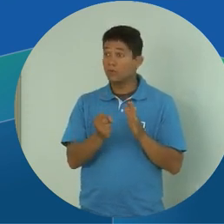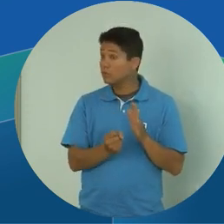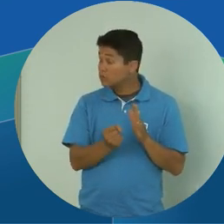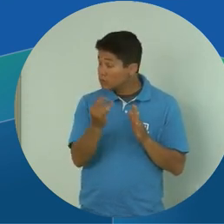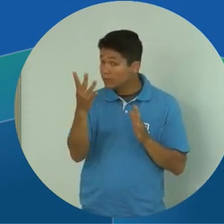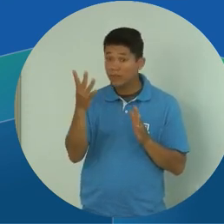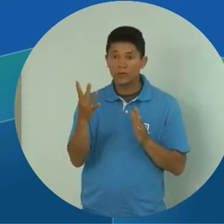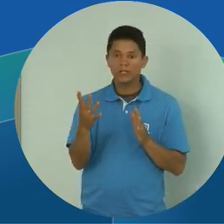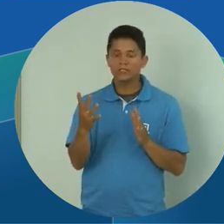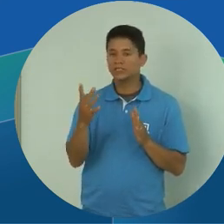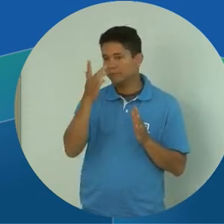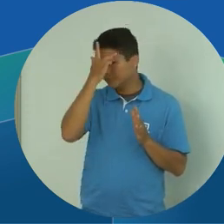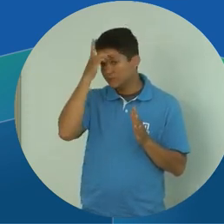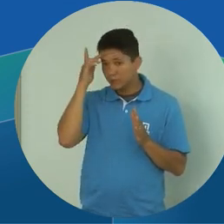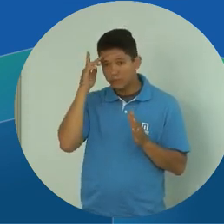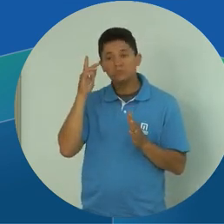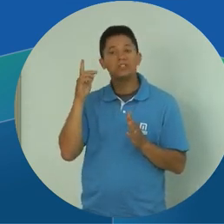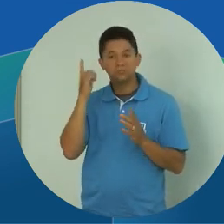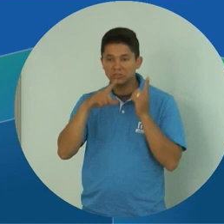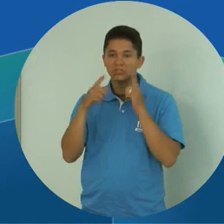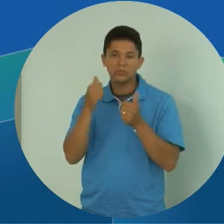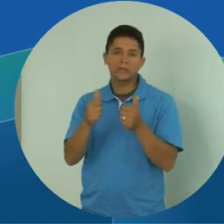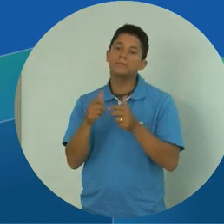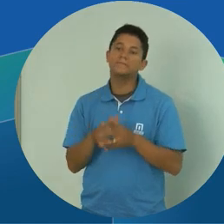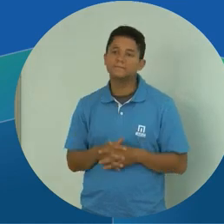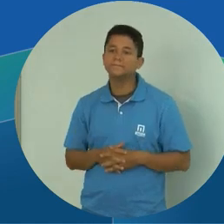teve muito mais problema do que a gente teve agora.